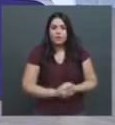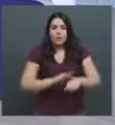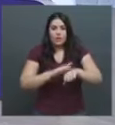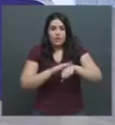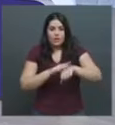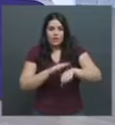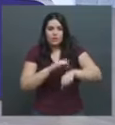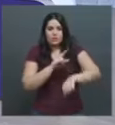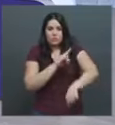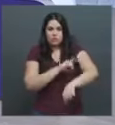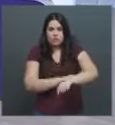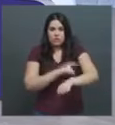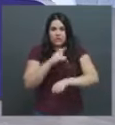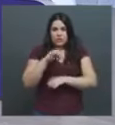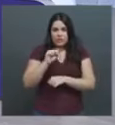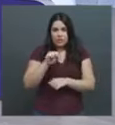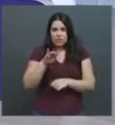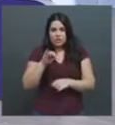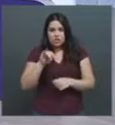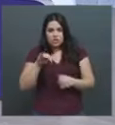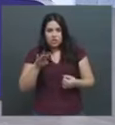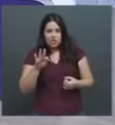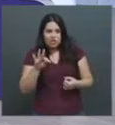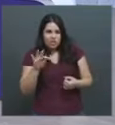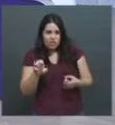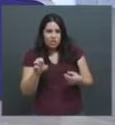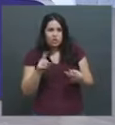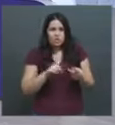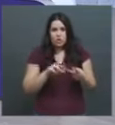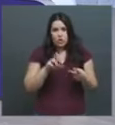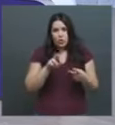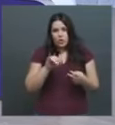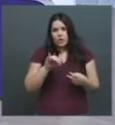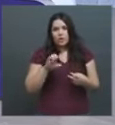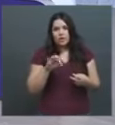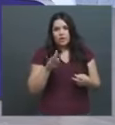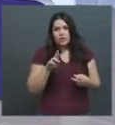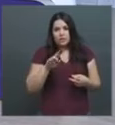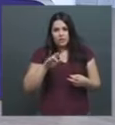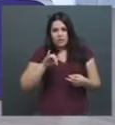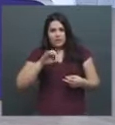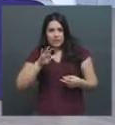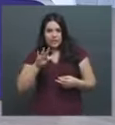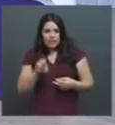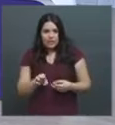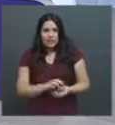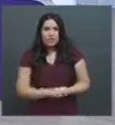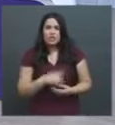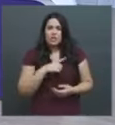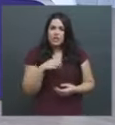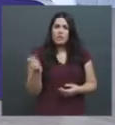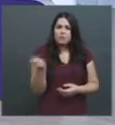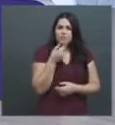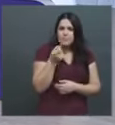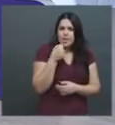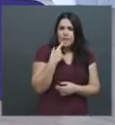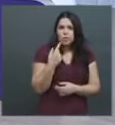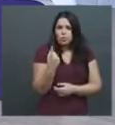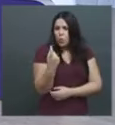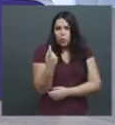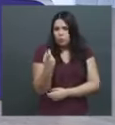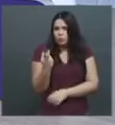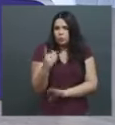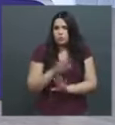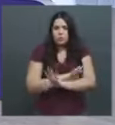baixa, que a gente chama, cistite, é muito simples de tratar, trata com dose única, né? Hoje tem medicamento que você trata com dose única e resolve